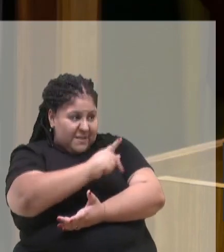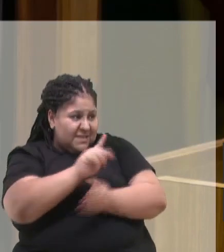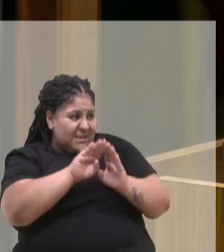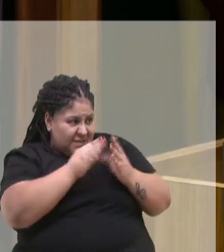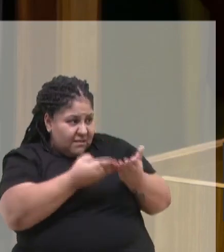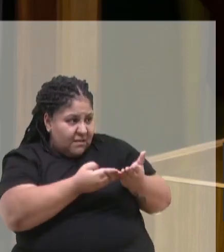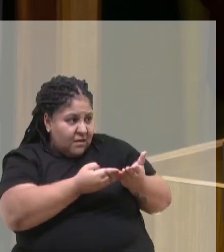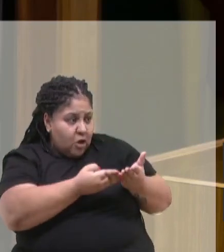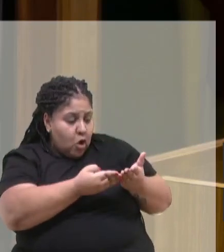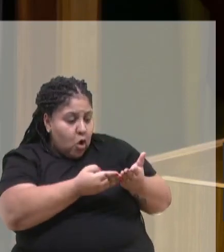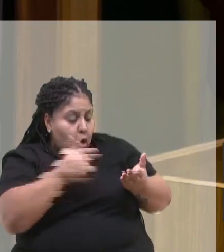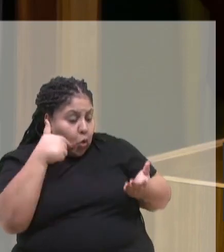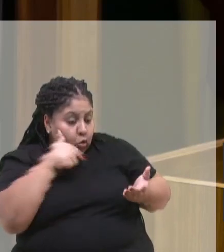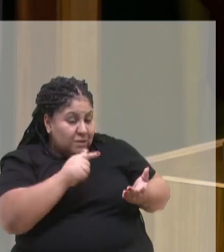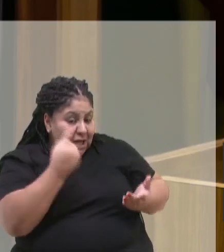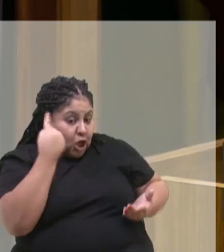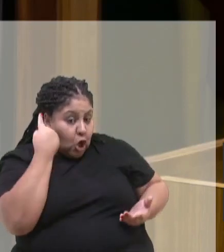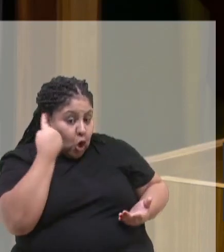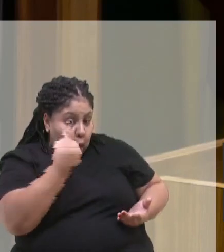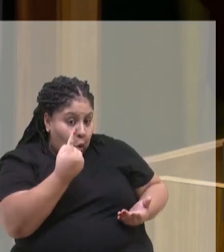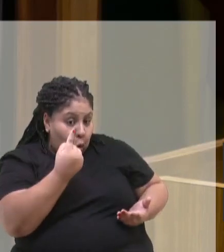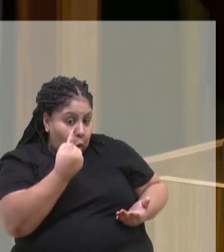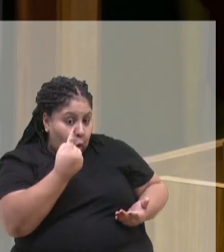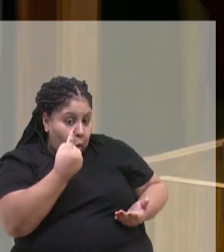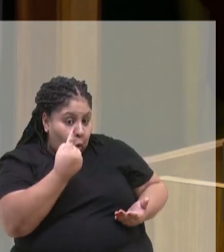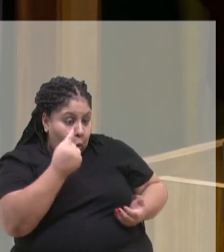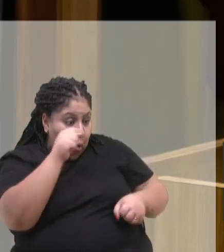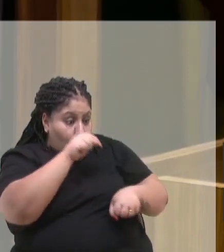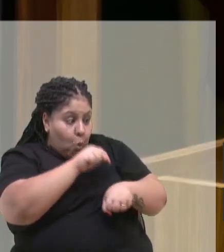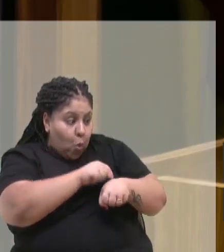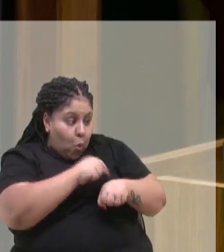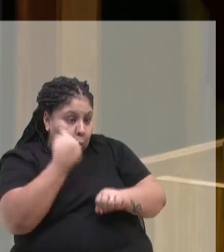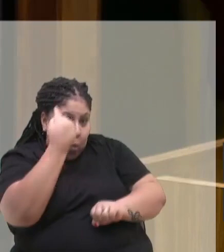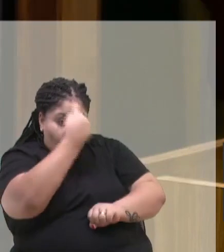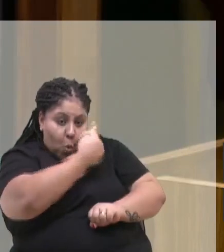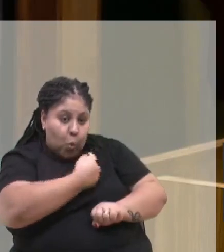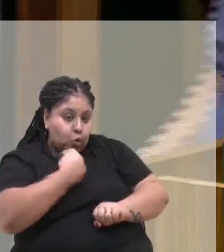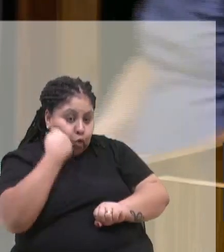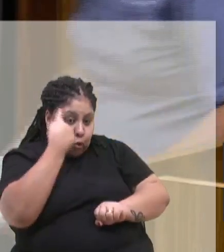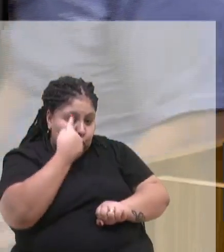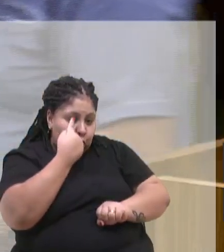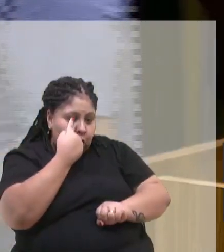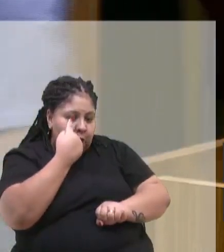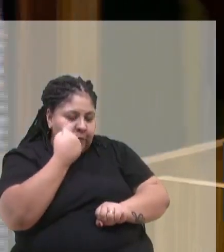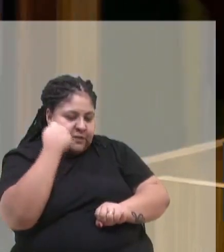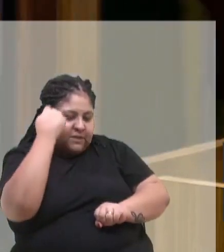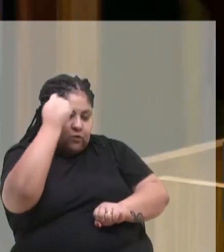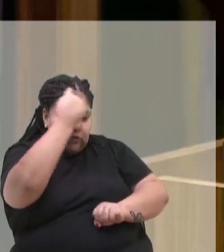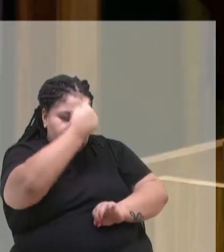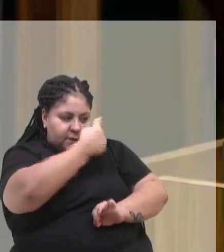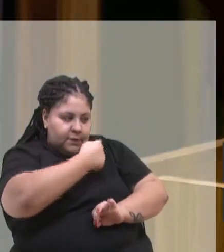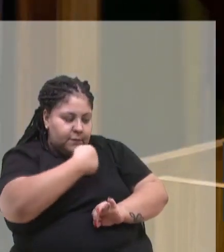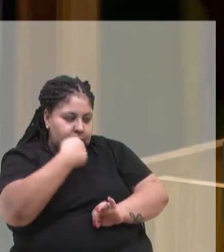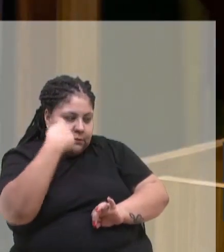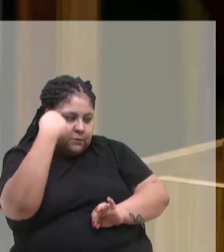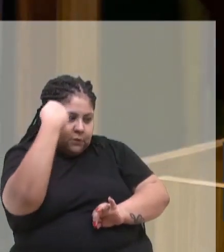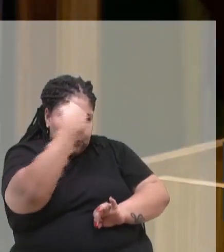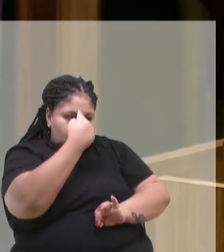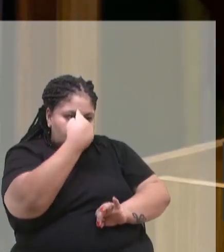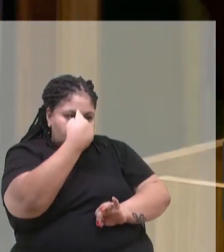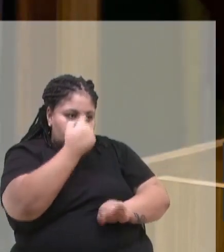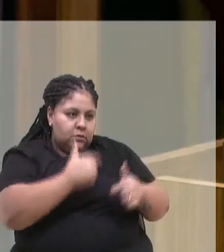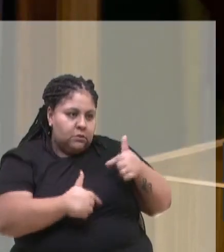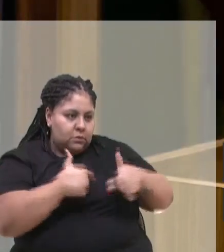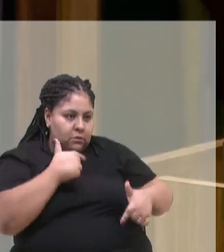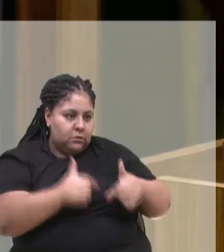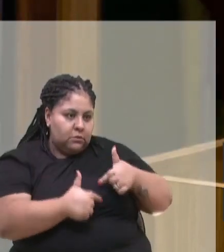consegue um turno. E daí o que ela faz com o outro? Nós estamos falando de uma criança pequena, de 5 anos. Daí ela faz o